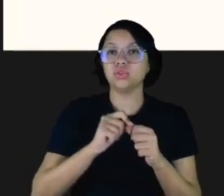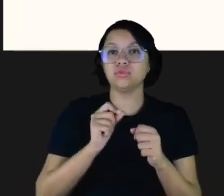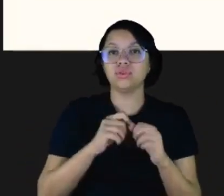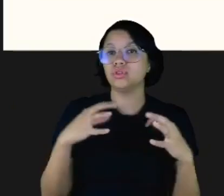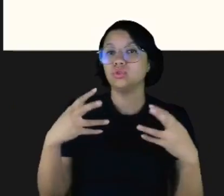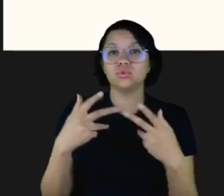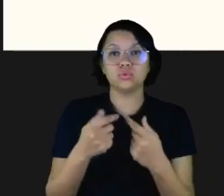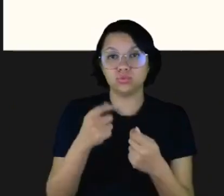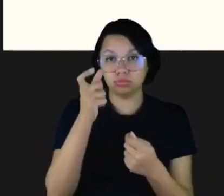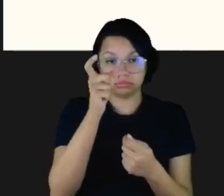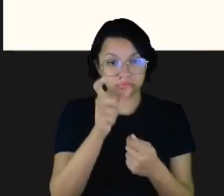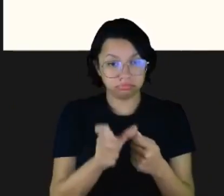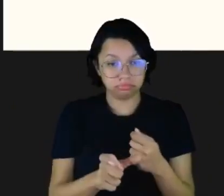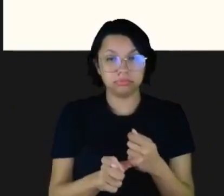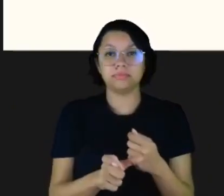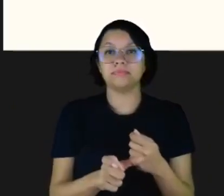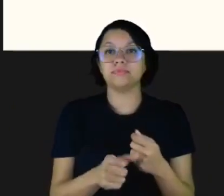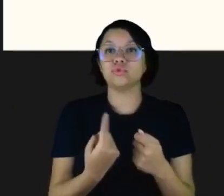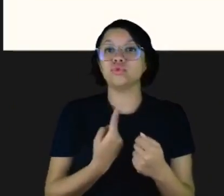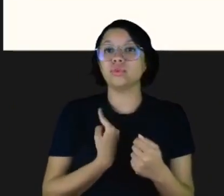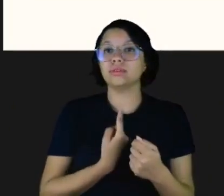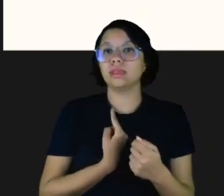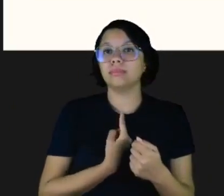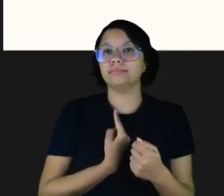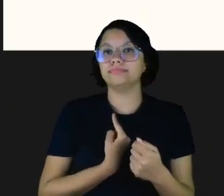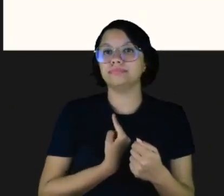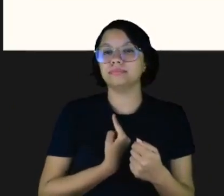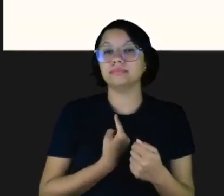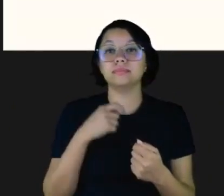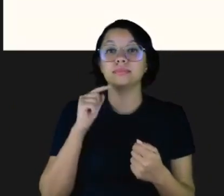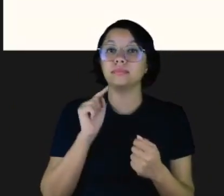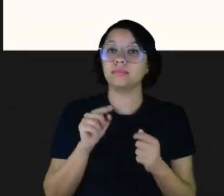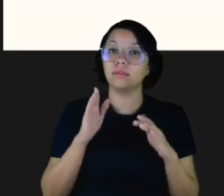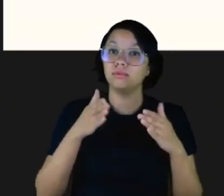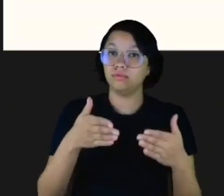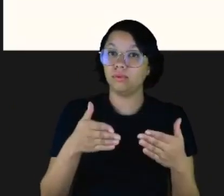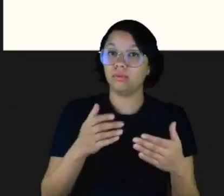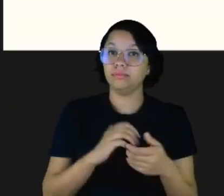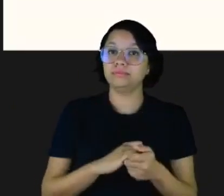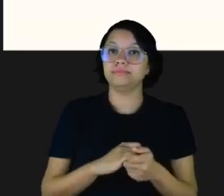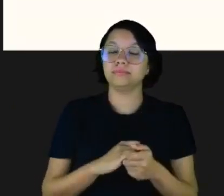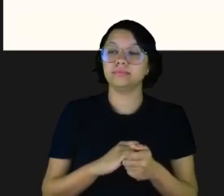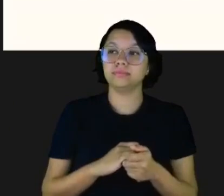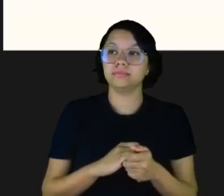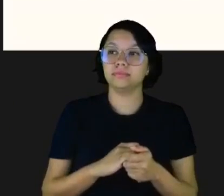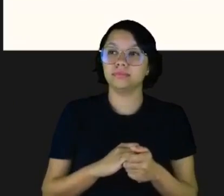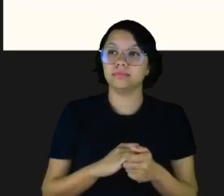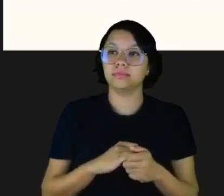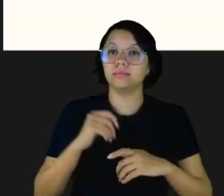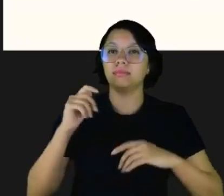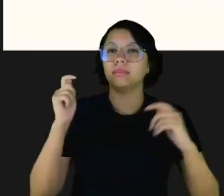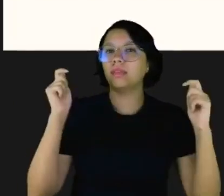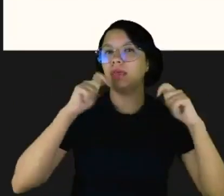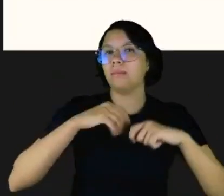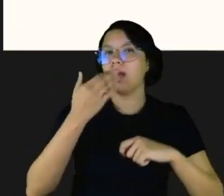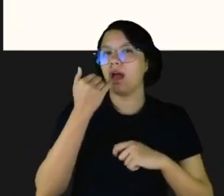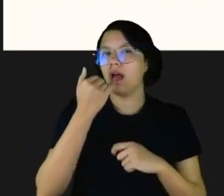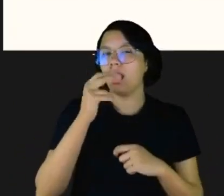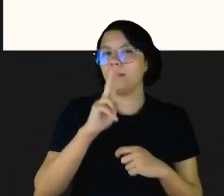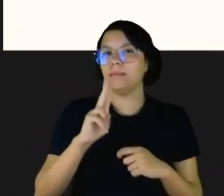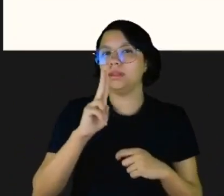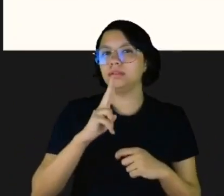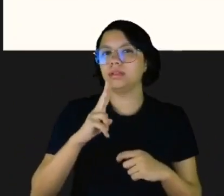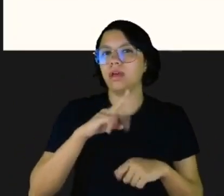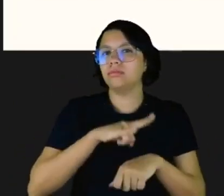tudo isso aqui sozinha. Esse é o ponto. Ela é capaz de se alimentar, de usar o